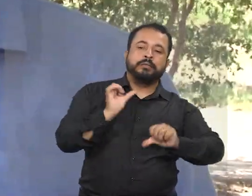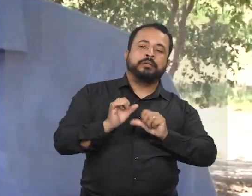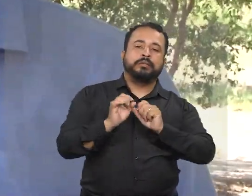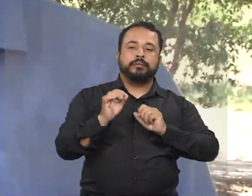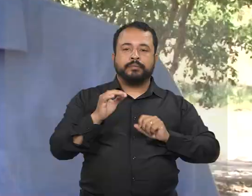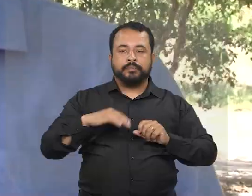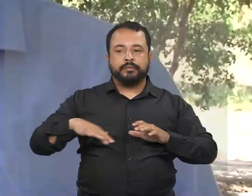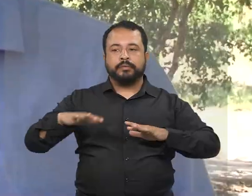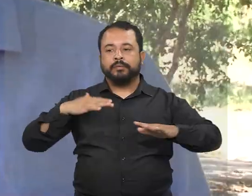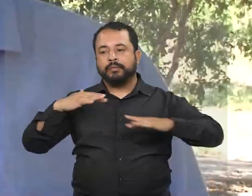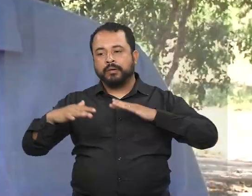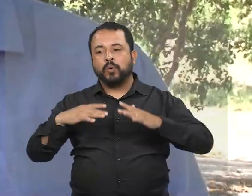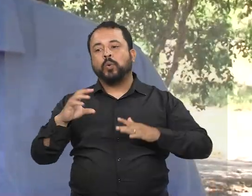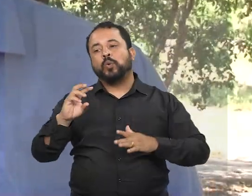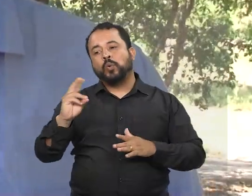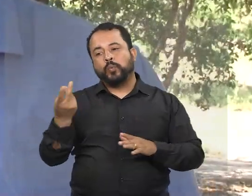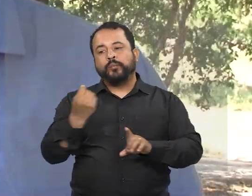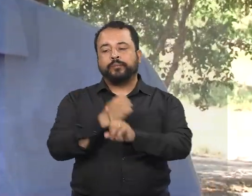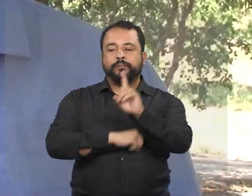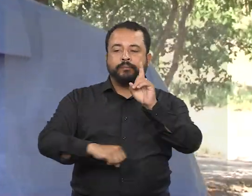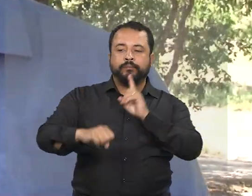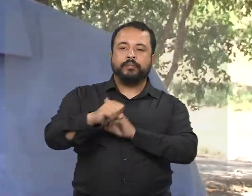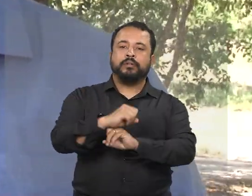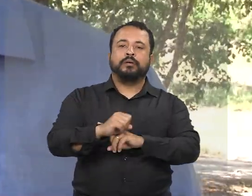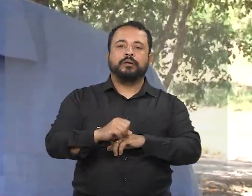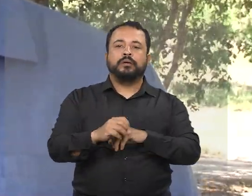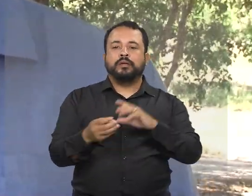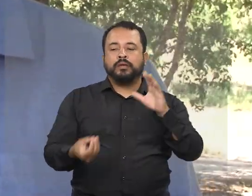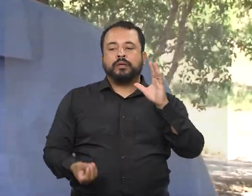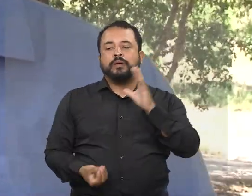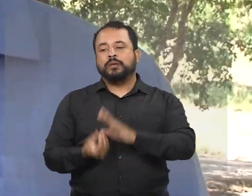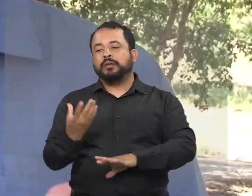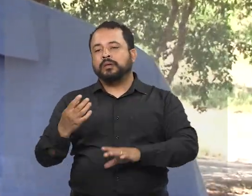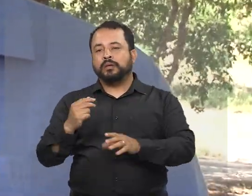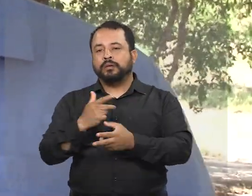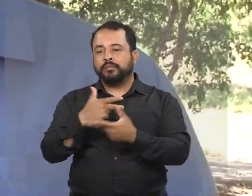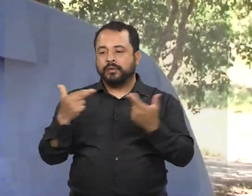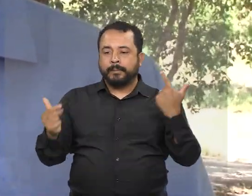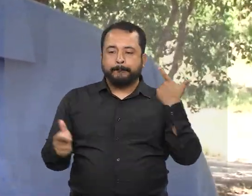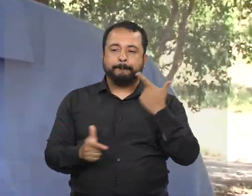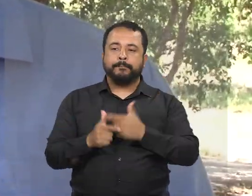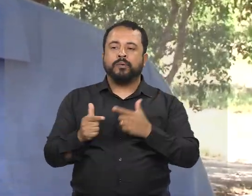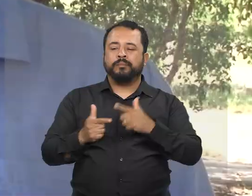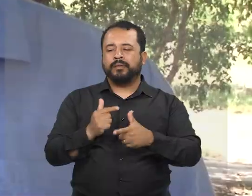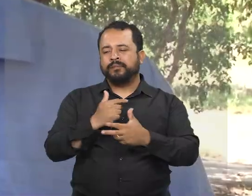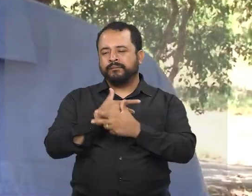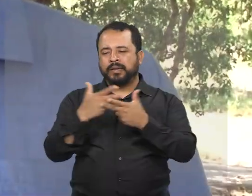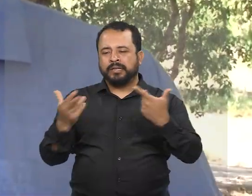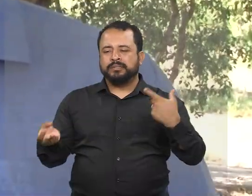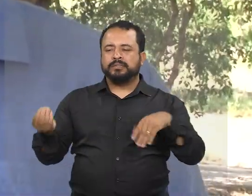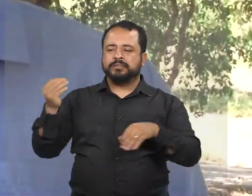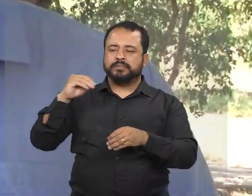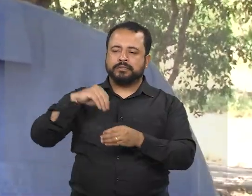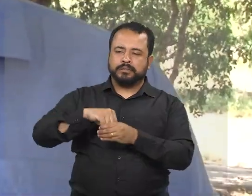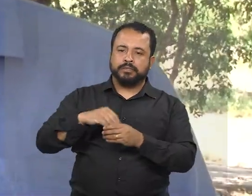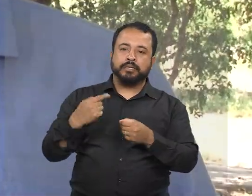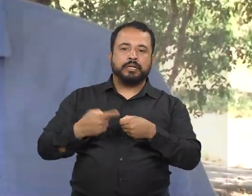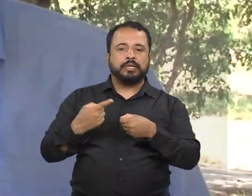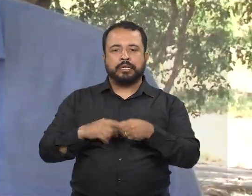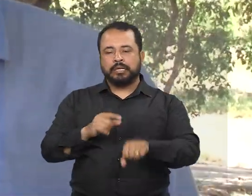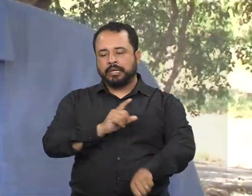Impacto não apenas na mobilidade, mas impactos sociais também, porque você acaba criando um monte de problema urbano dentro da cidade,